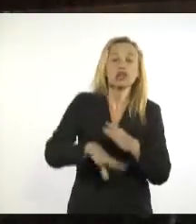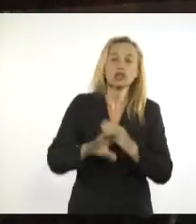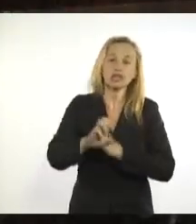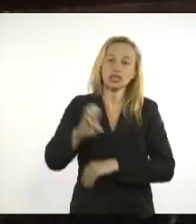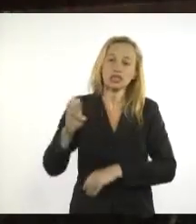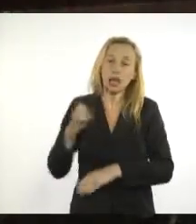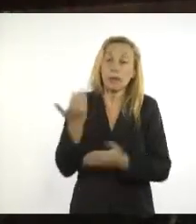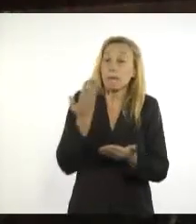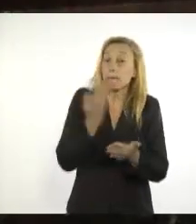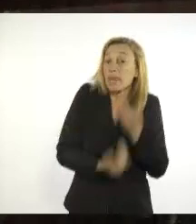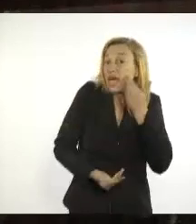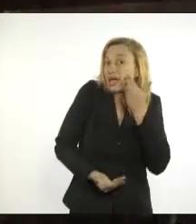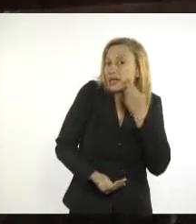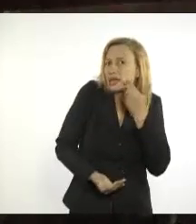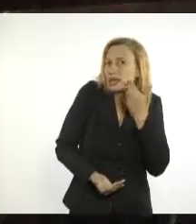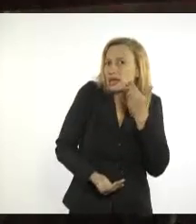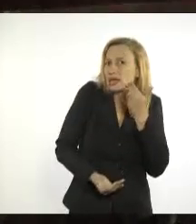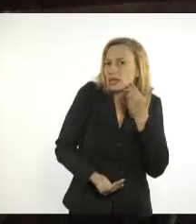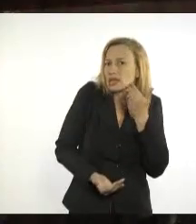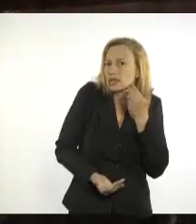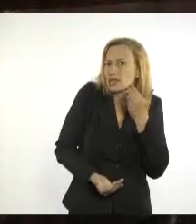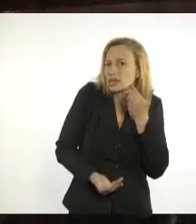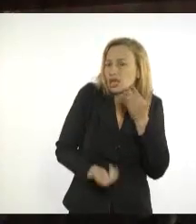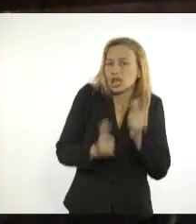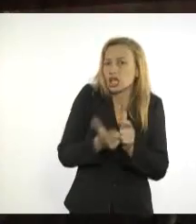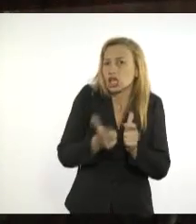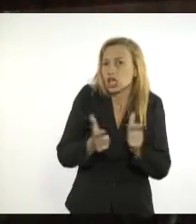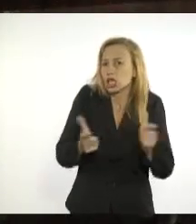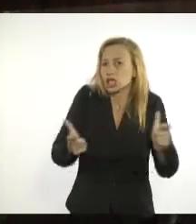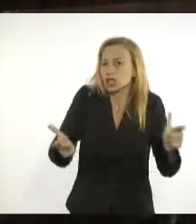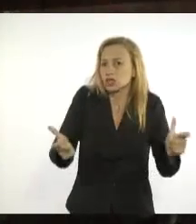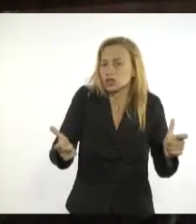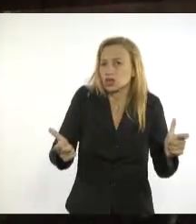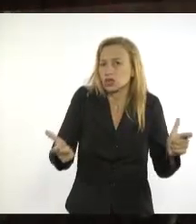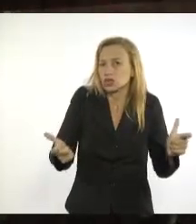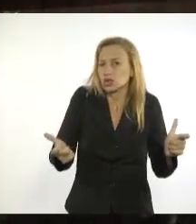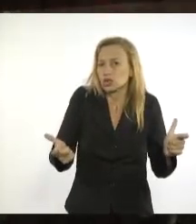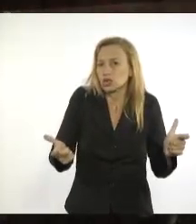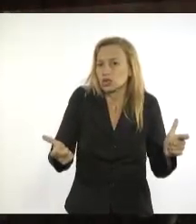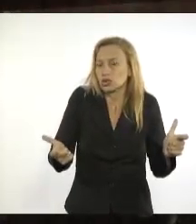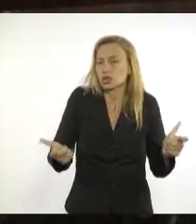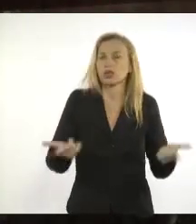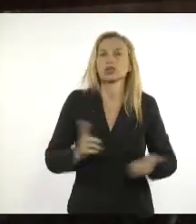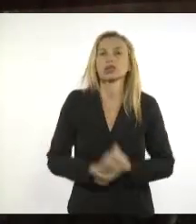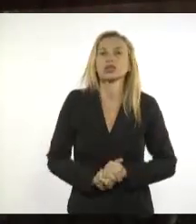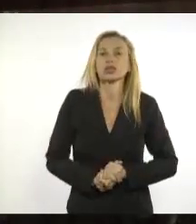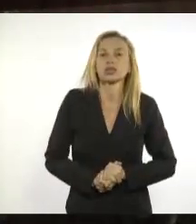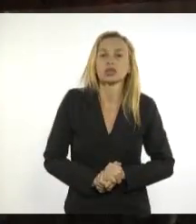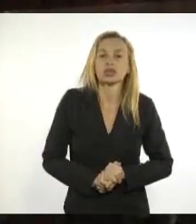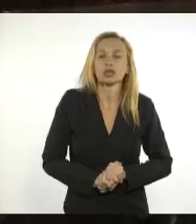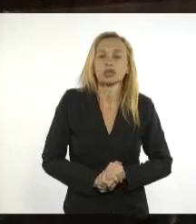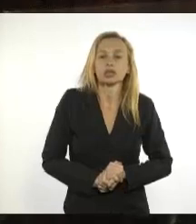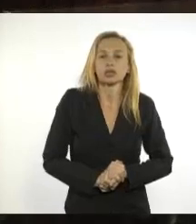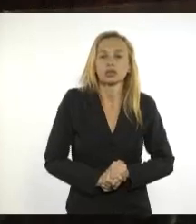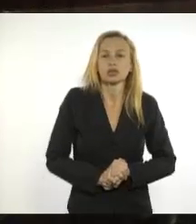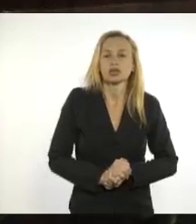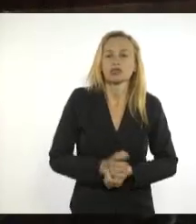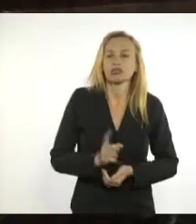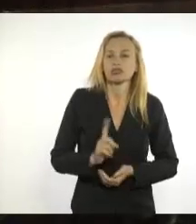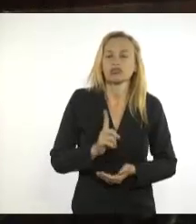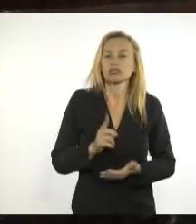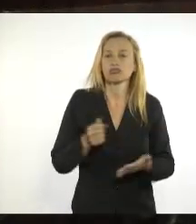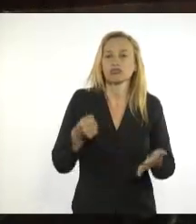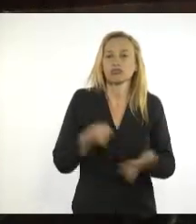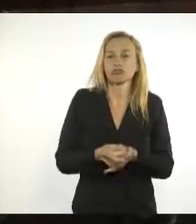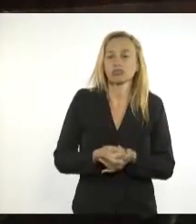perda incalculável no erário público, deixando de cumprir fielmente a sua obrigação